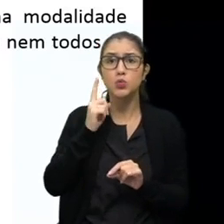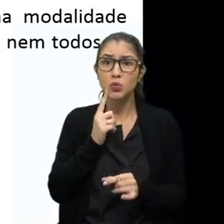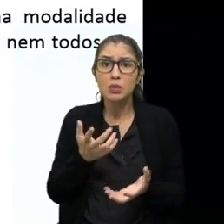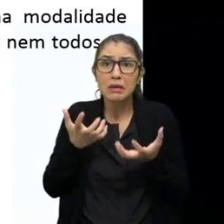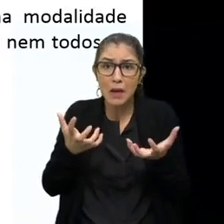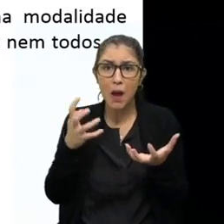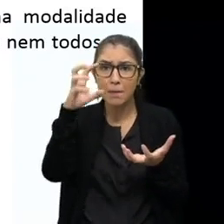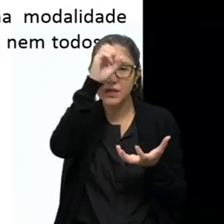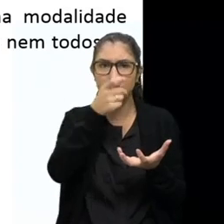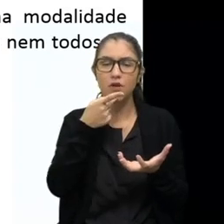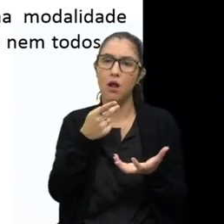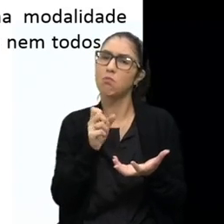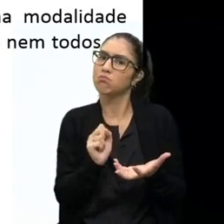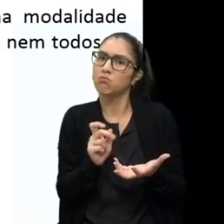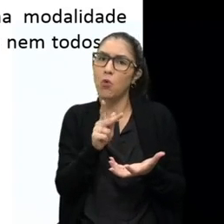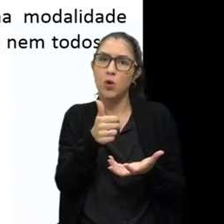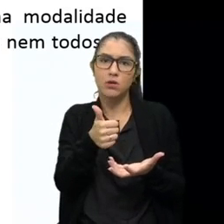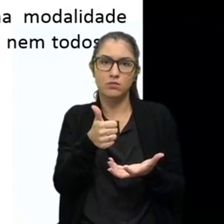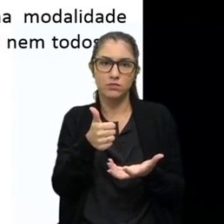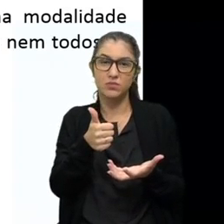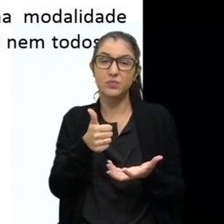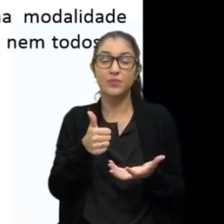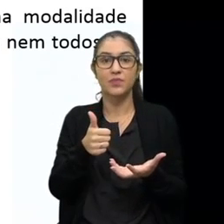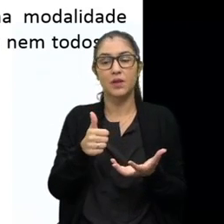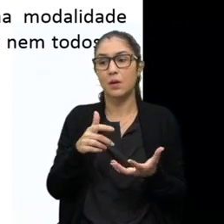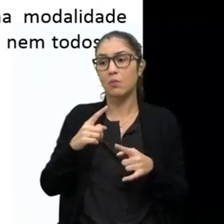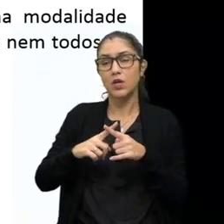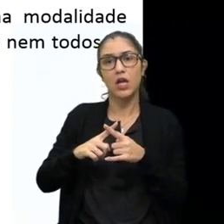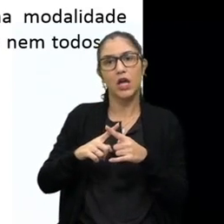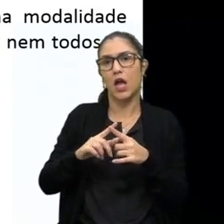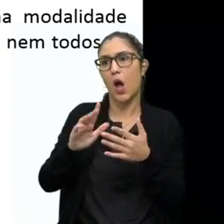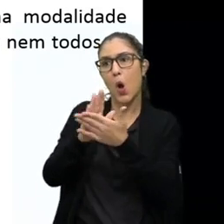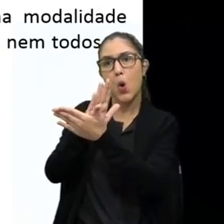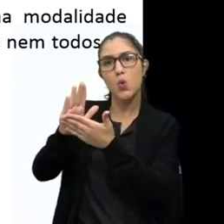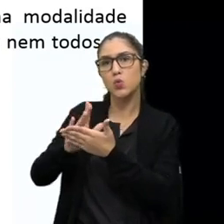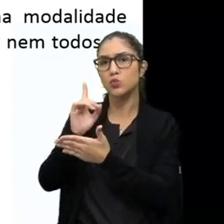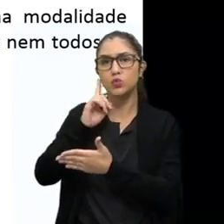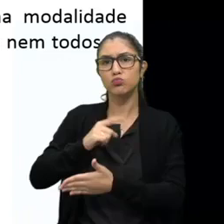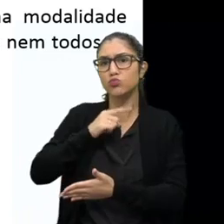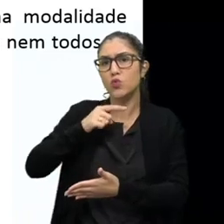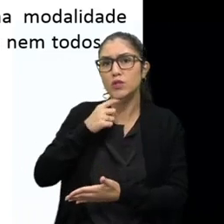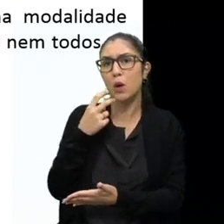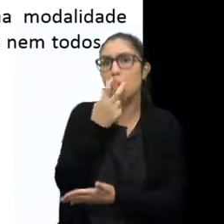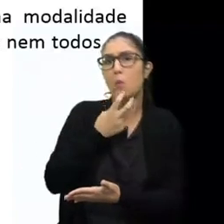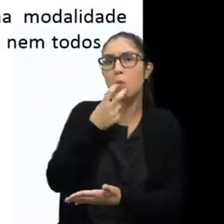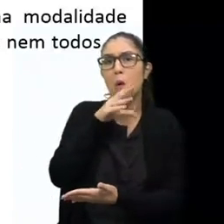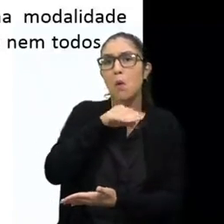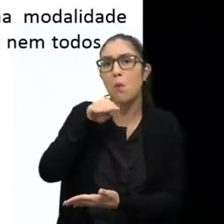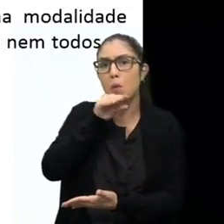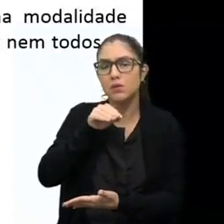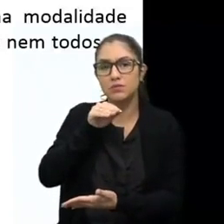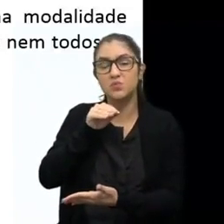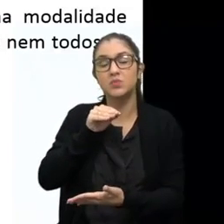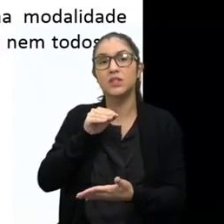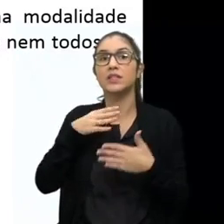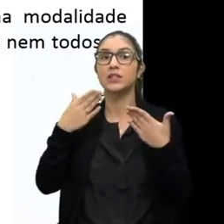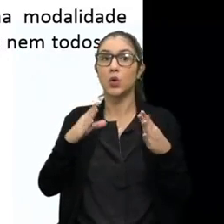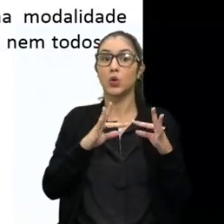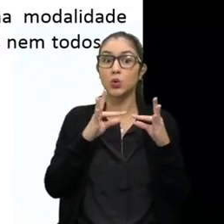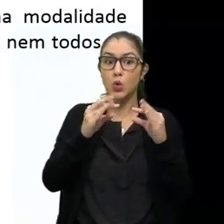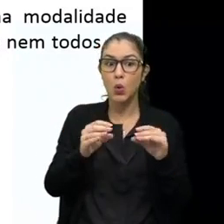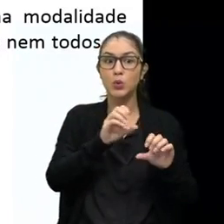que quer aprender a falar. Já que nem todos os surdos desenvolvem a oralidade, isso significa que todo o ensino